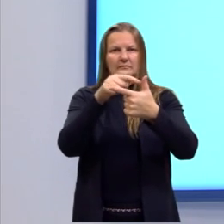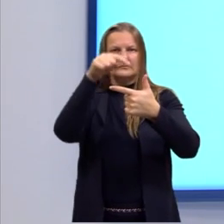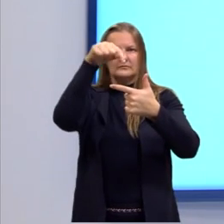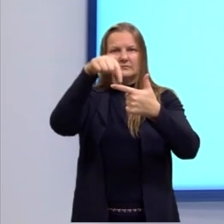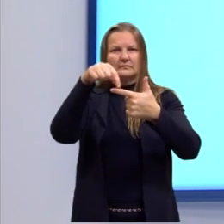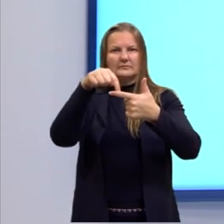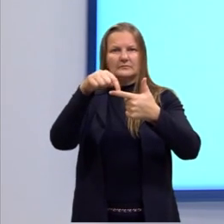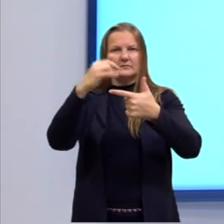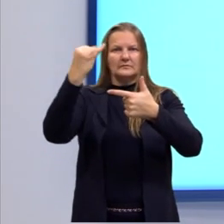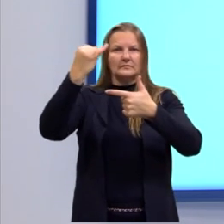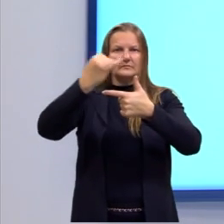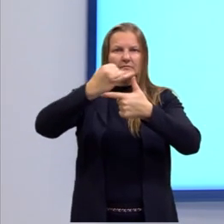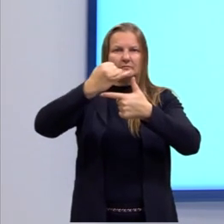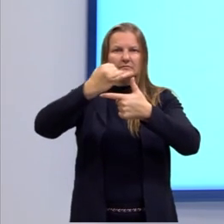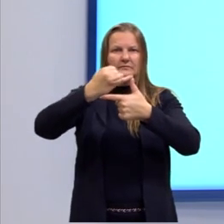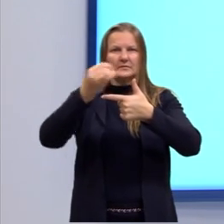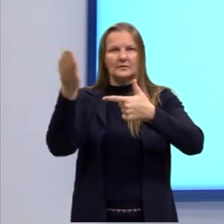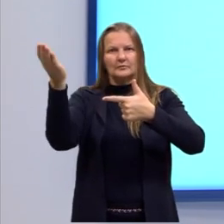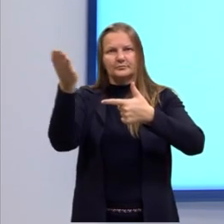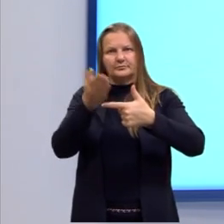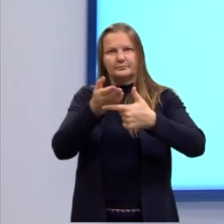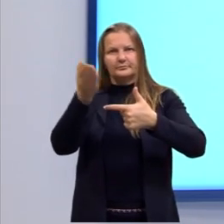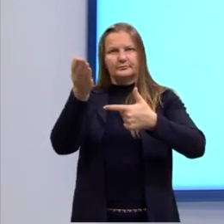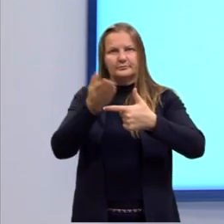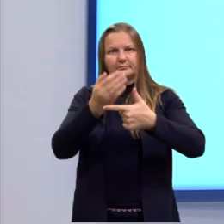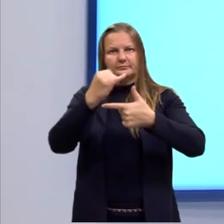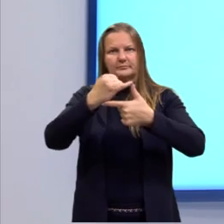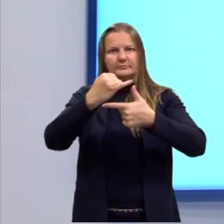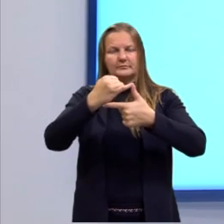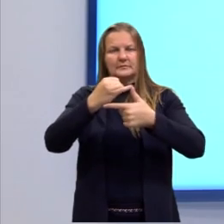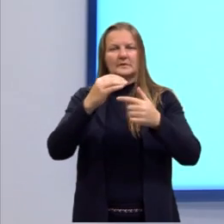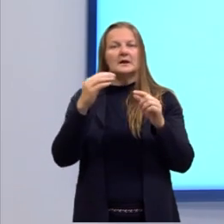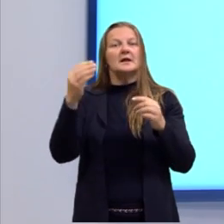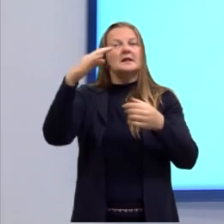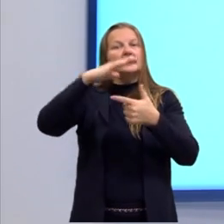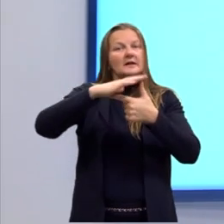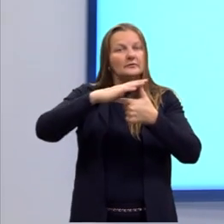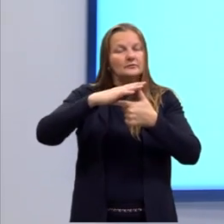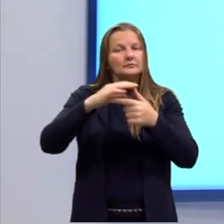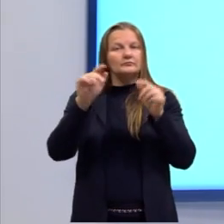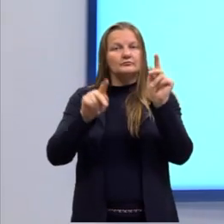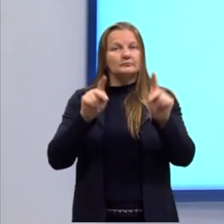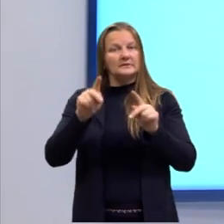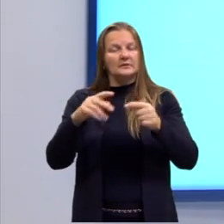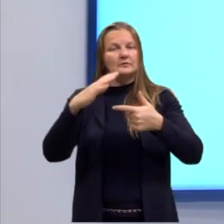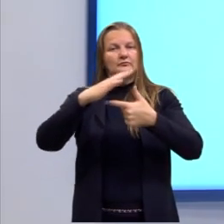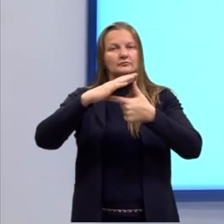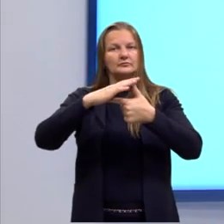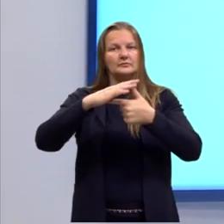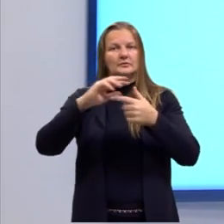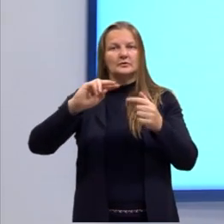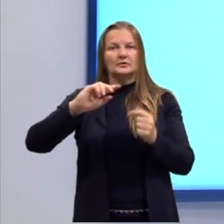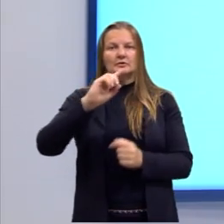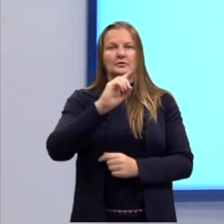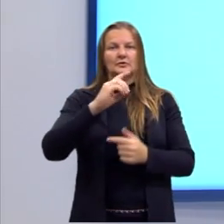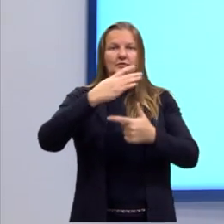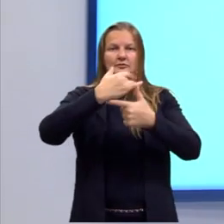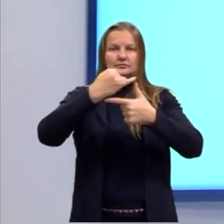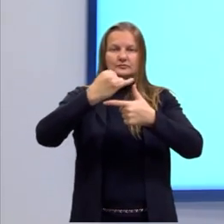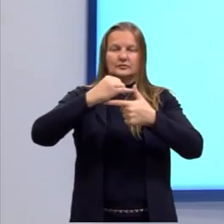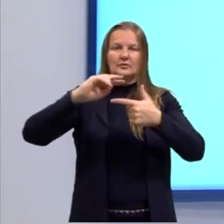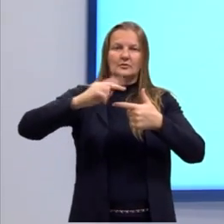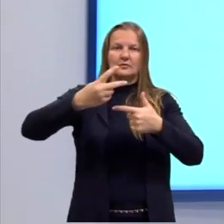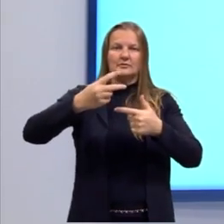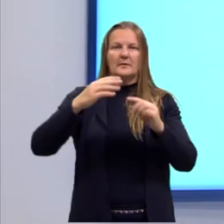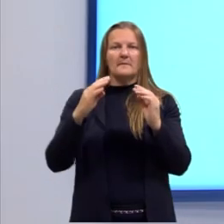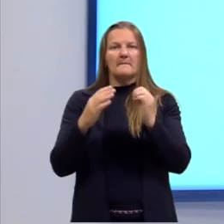a diagonal é a nossa hipotenusa então aplicando no teorema de Pitágoras diagonal ao quadrado é igual a